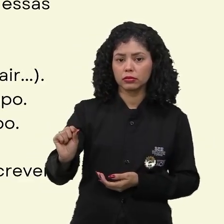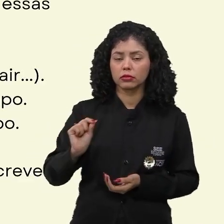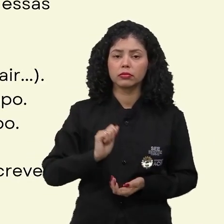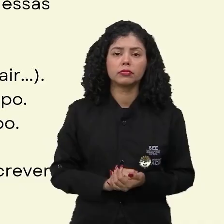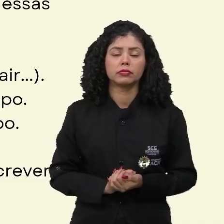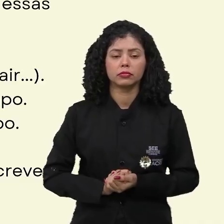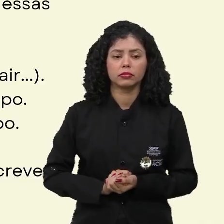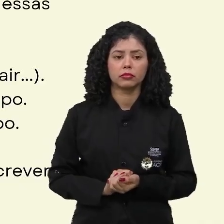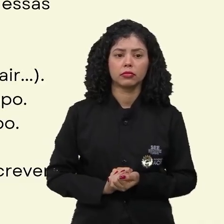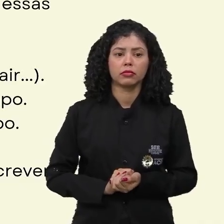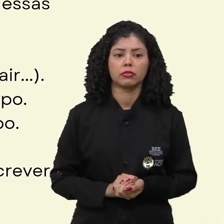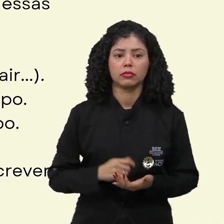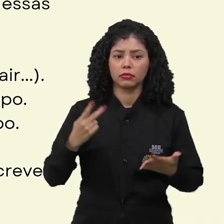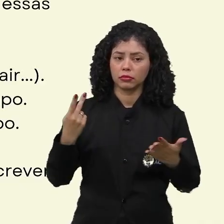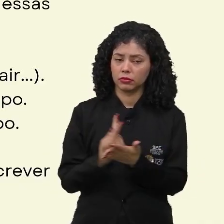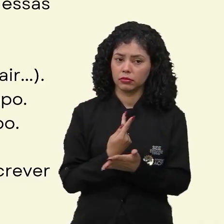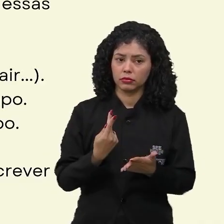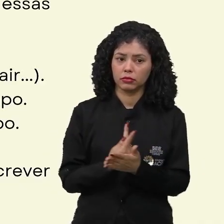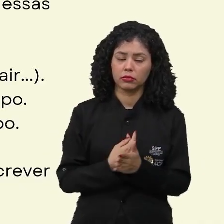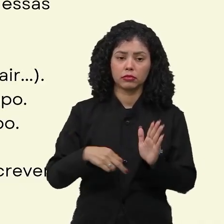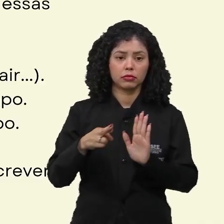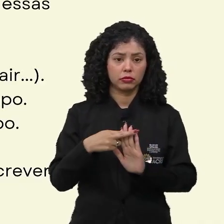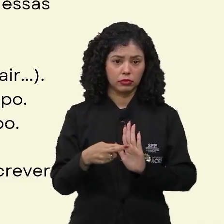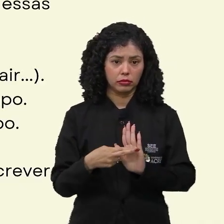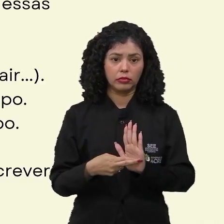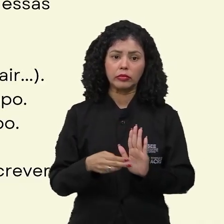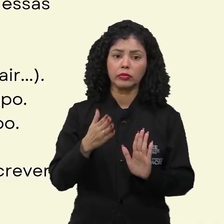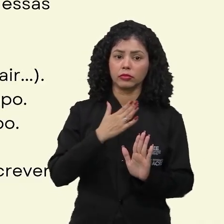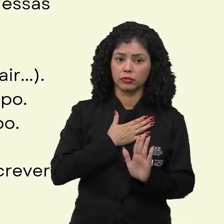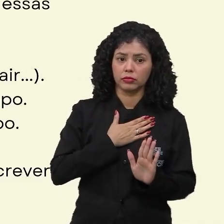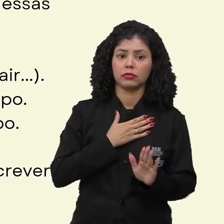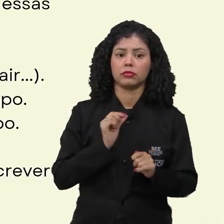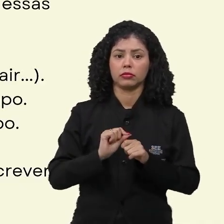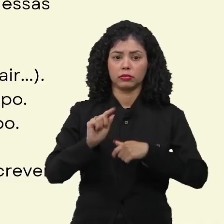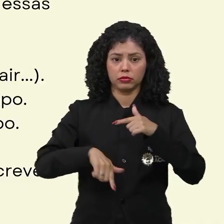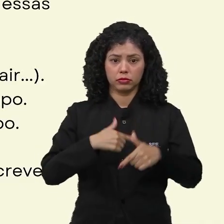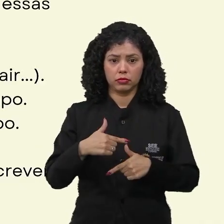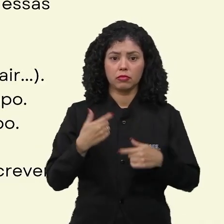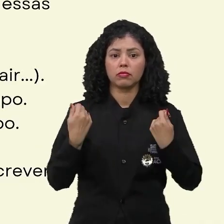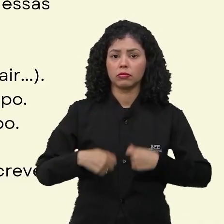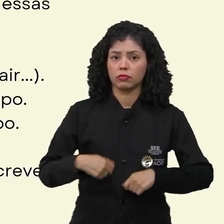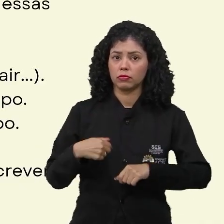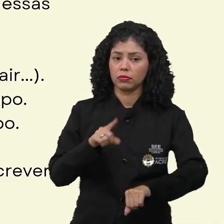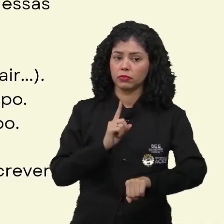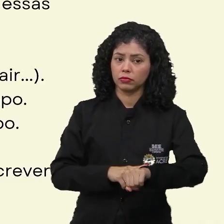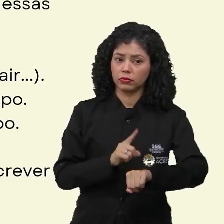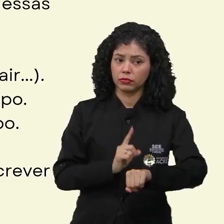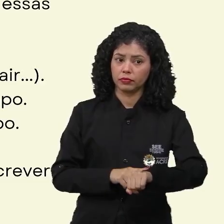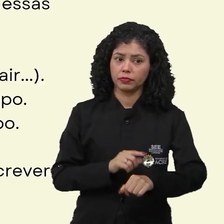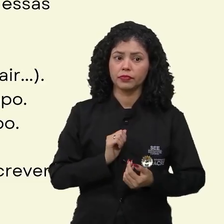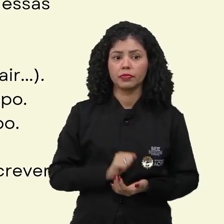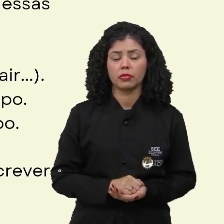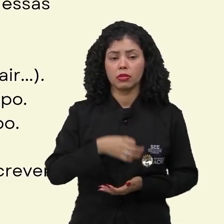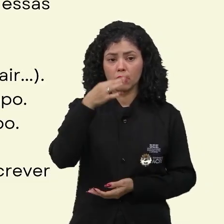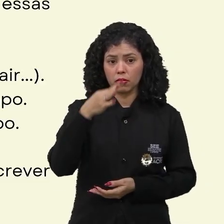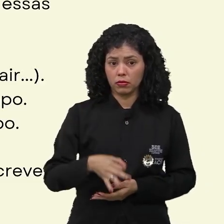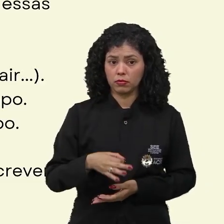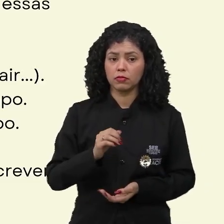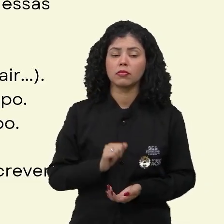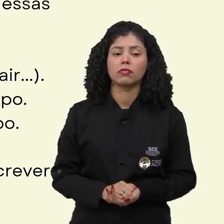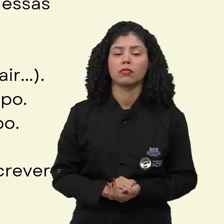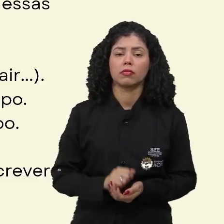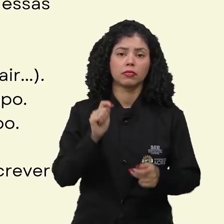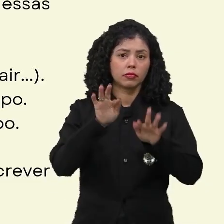sair. É errado na norma padrão. Para mim fazer o trabalho, preciso de tempo.